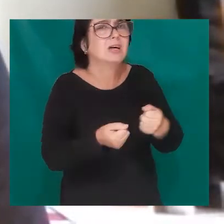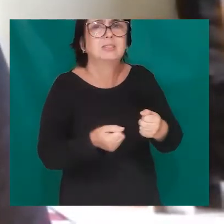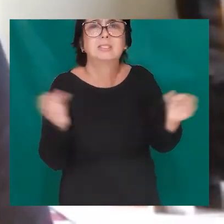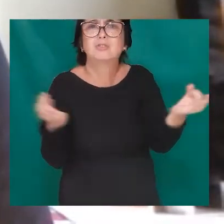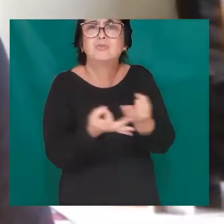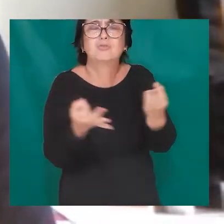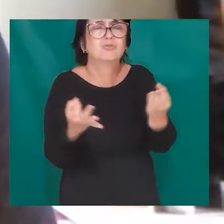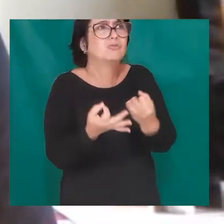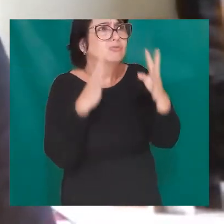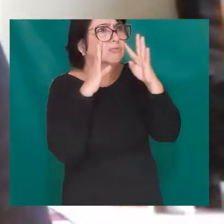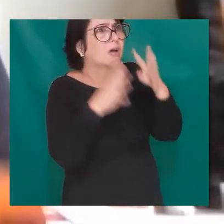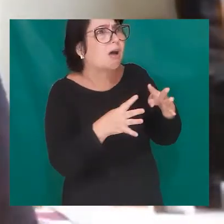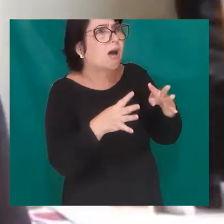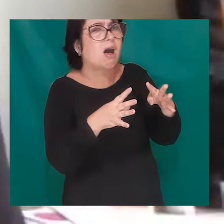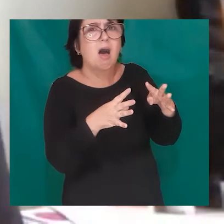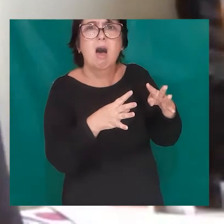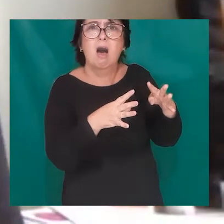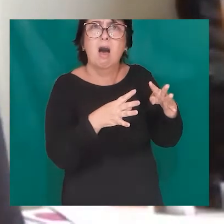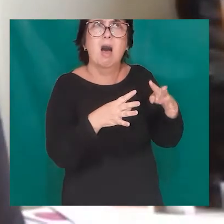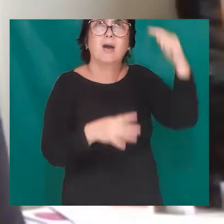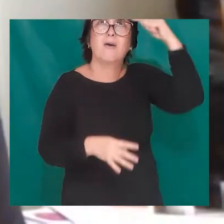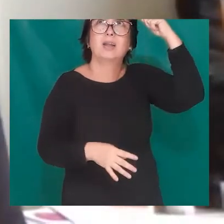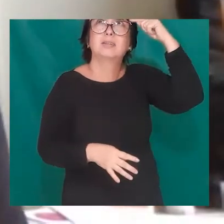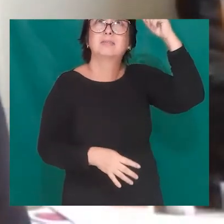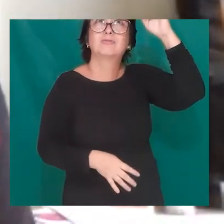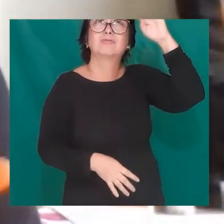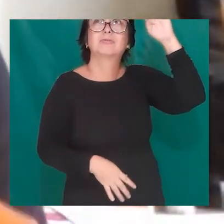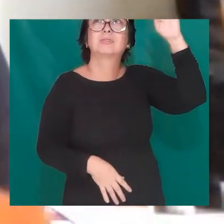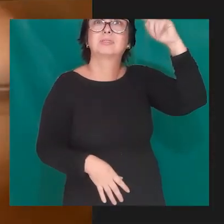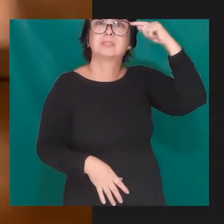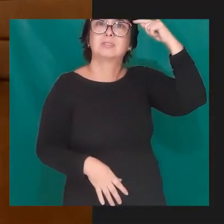me chamou muita atenção, e agora está passando um trator aqui.